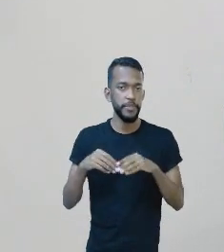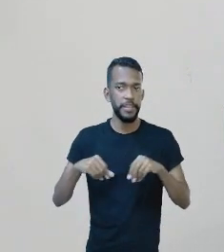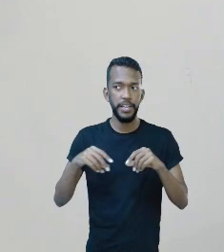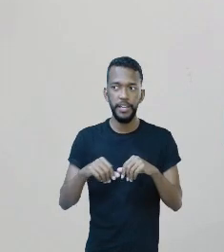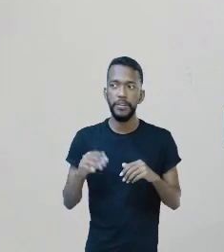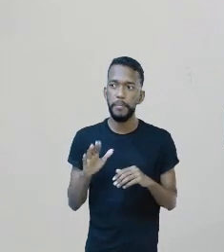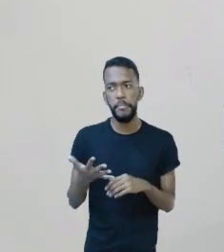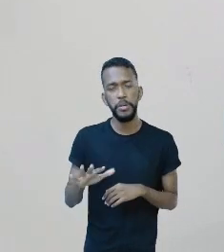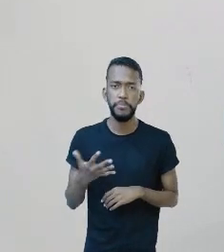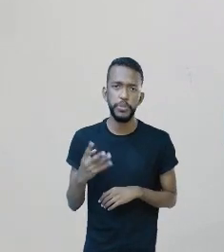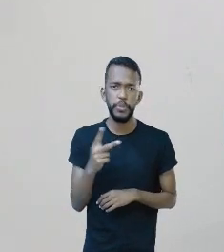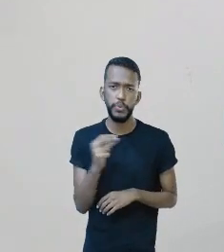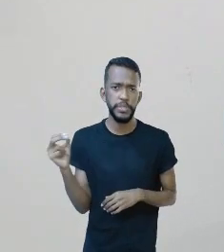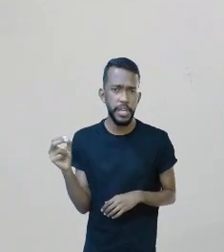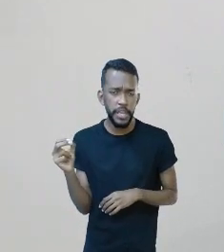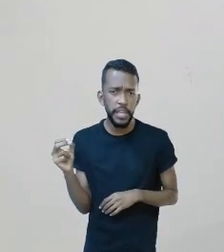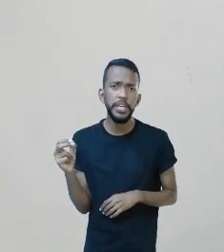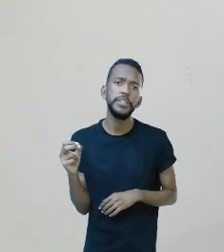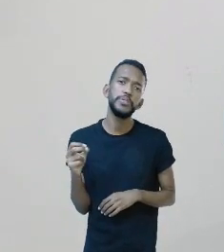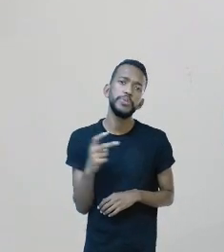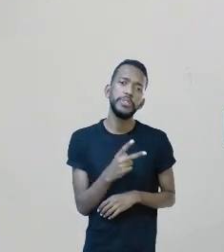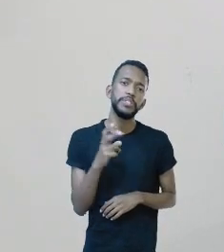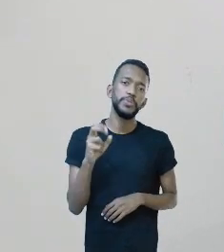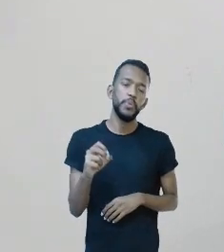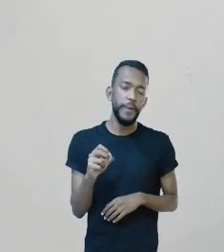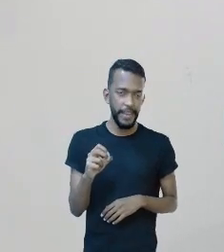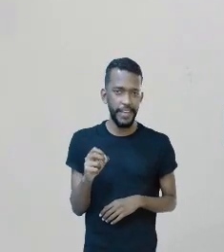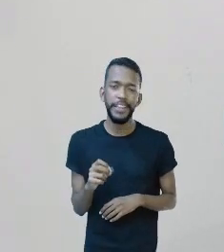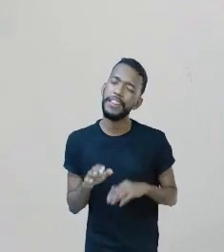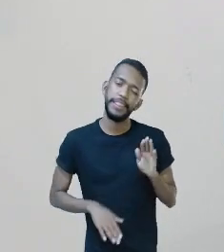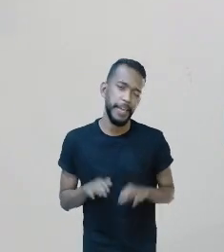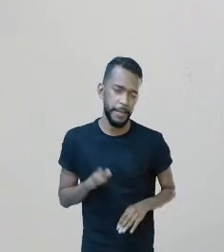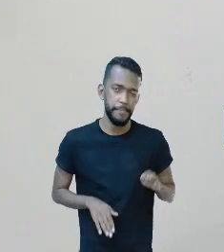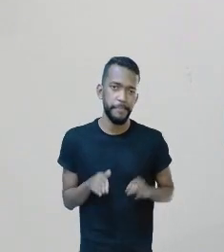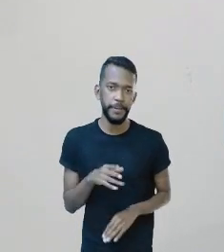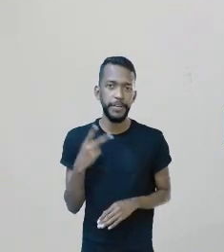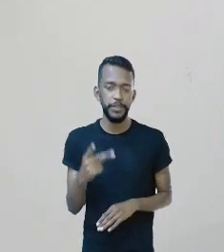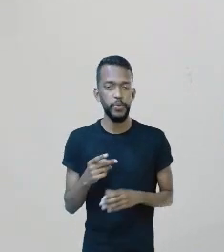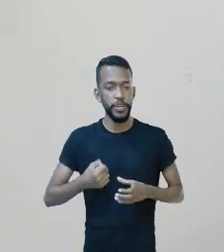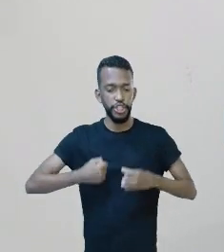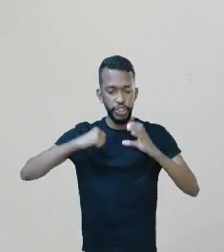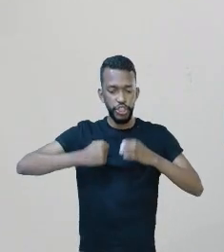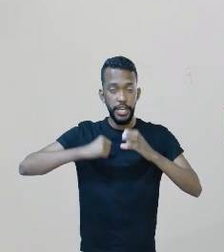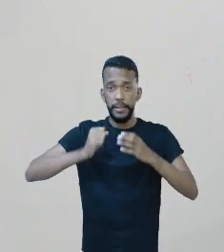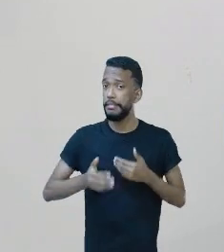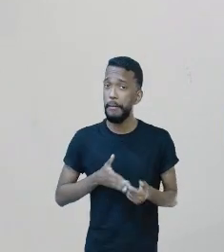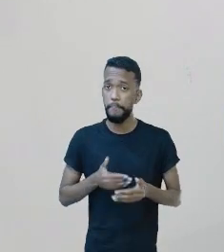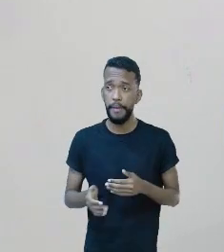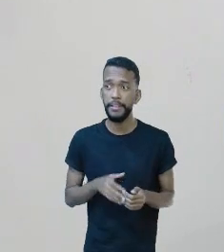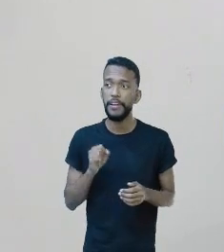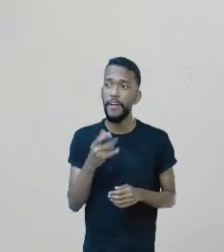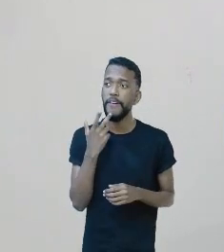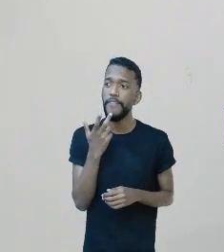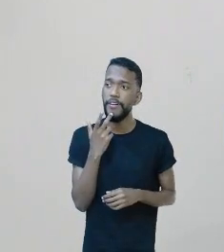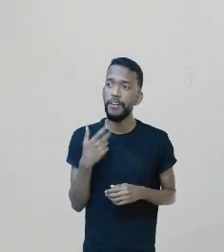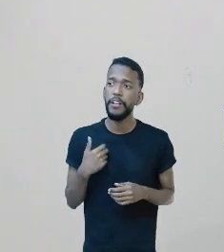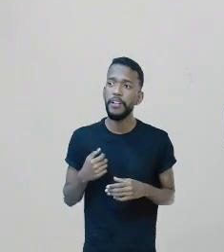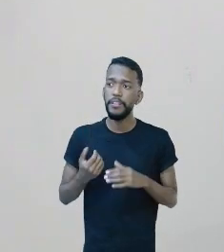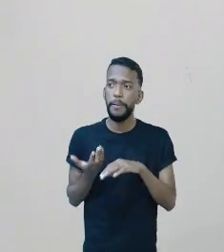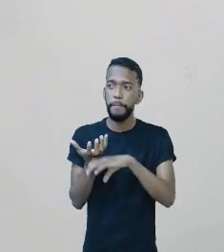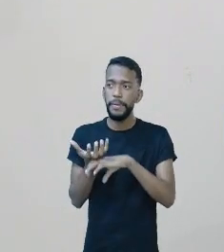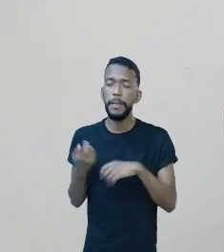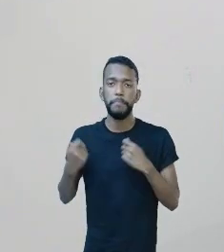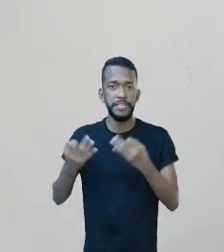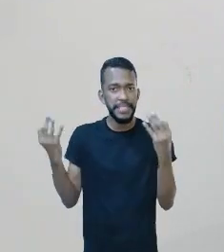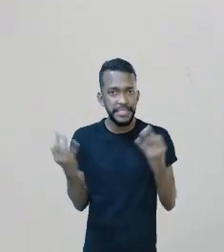Dá aproximadamente 200, 250, depende da tua xícara. Então, professora, a senhora acabou de me dizer que a medida